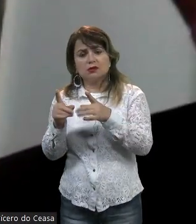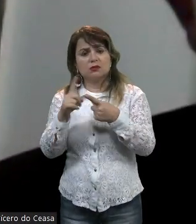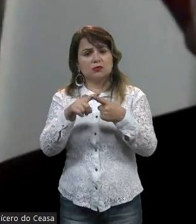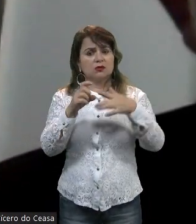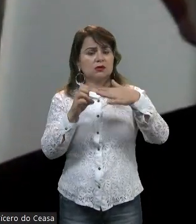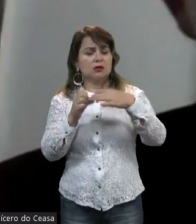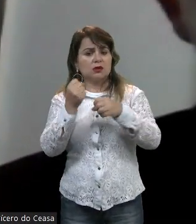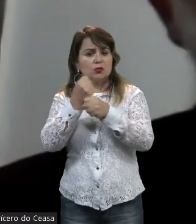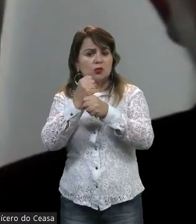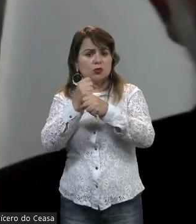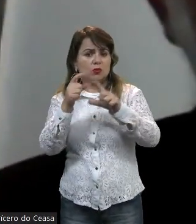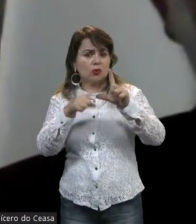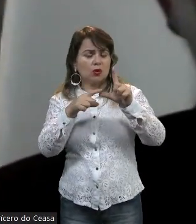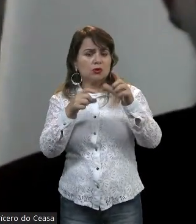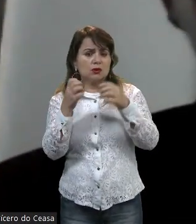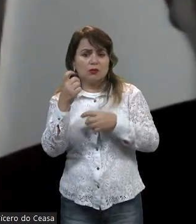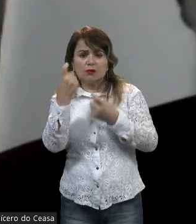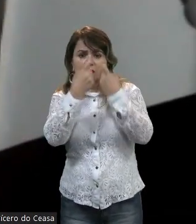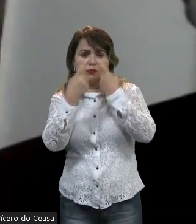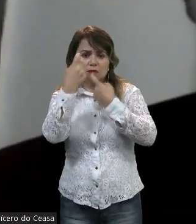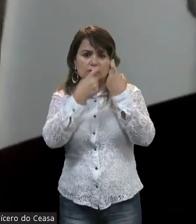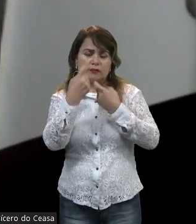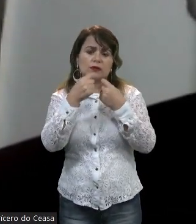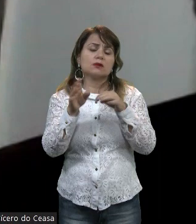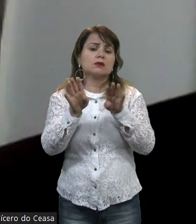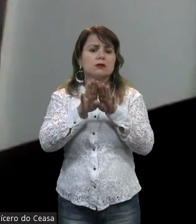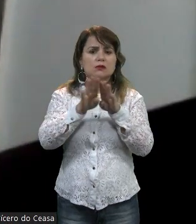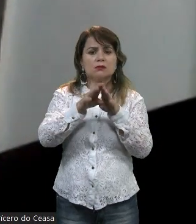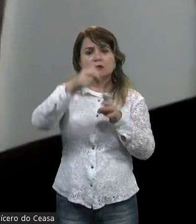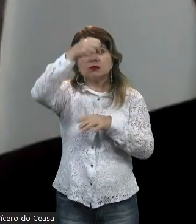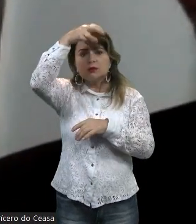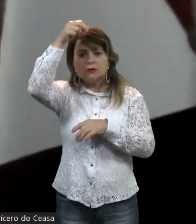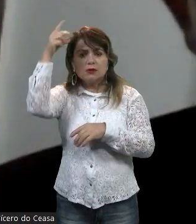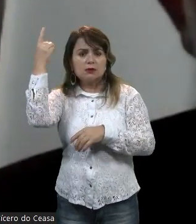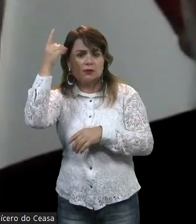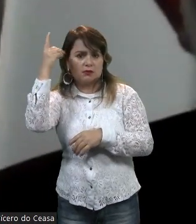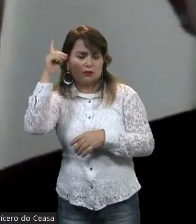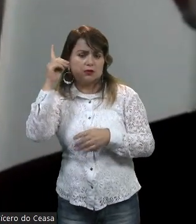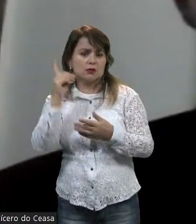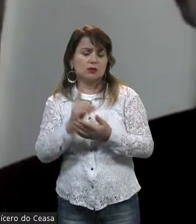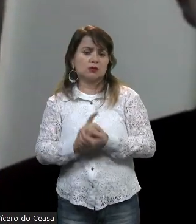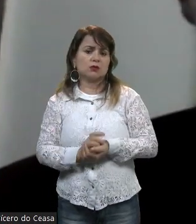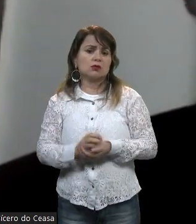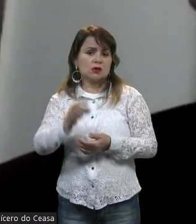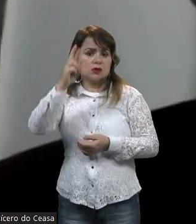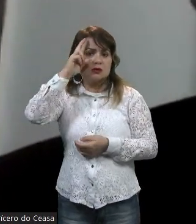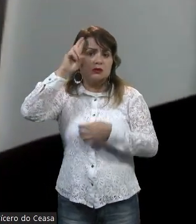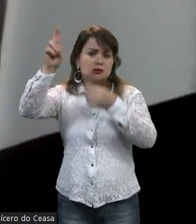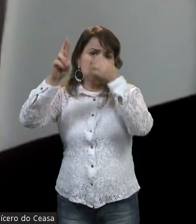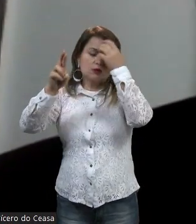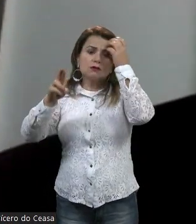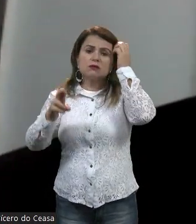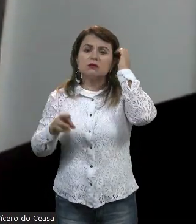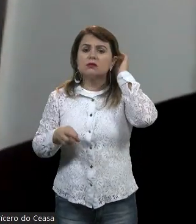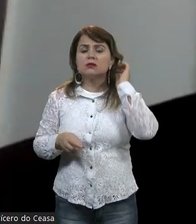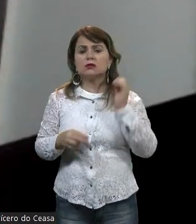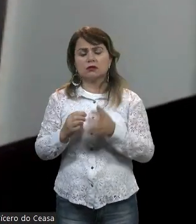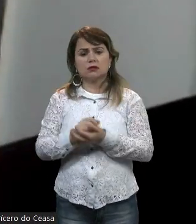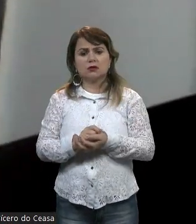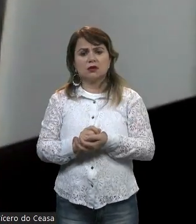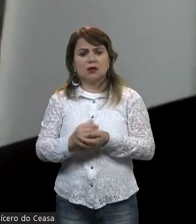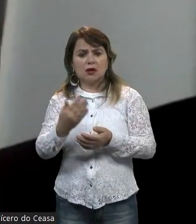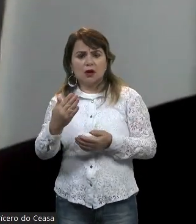comerciantes, e também ao prefeito Daniel, gestor dessa cidade, que adiantou, pulou